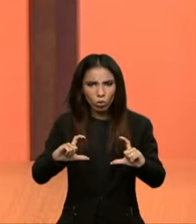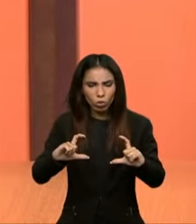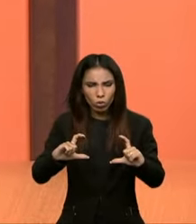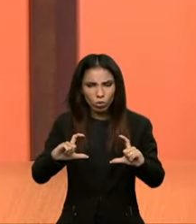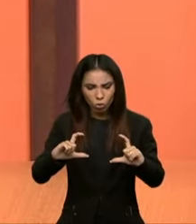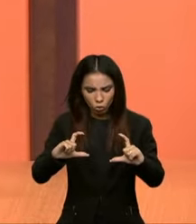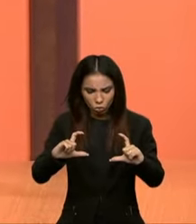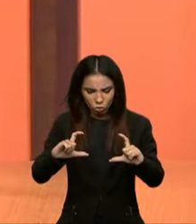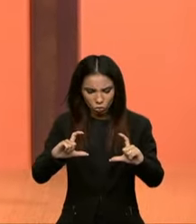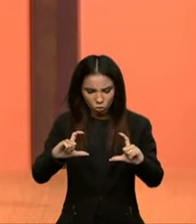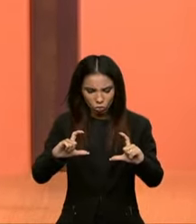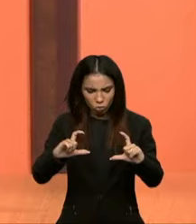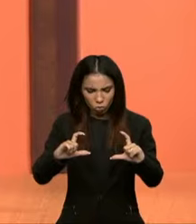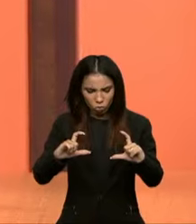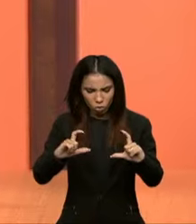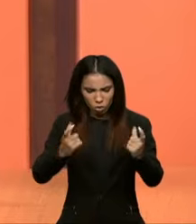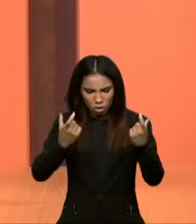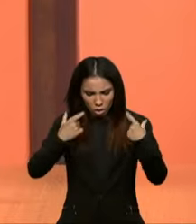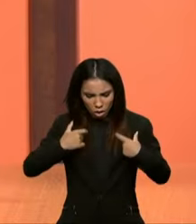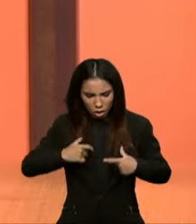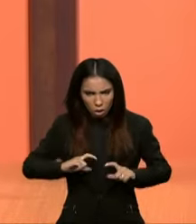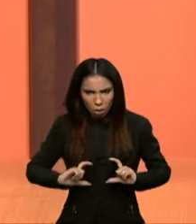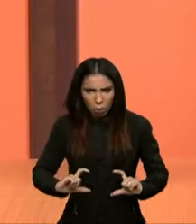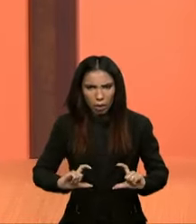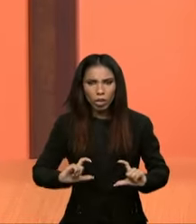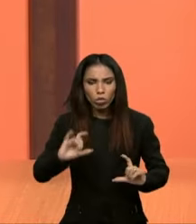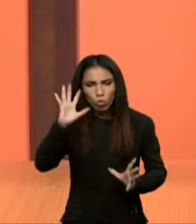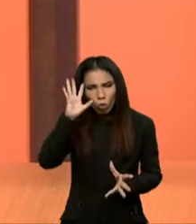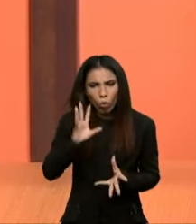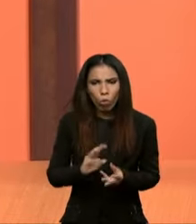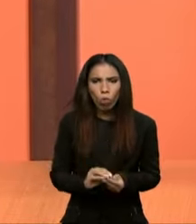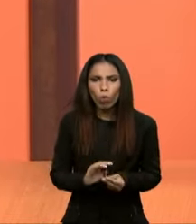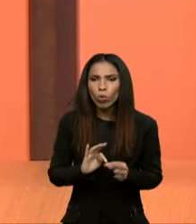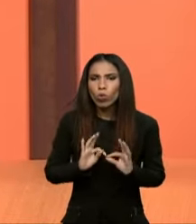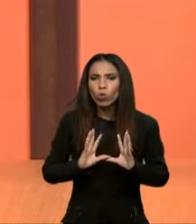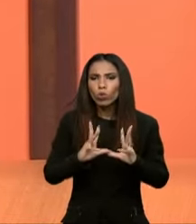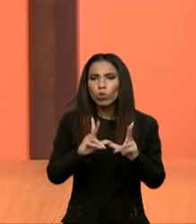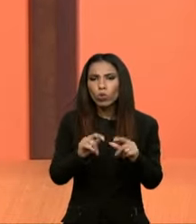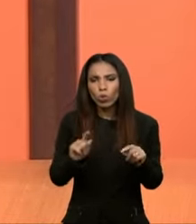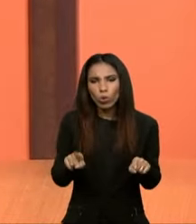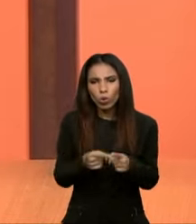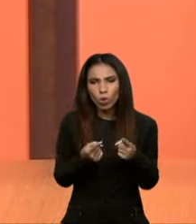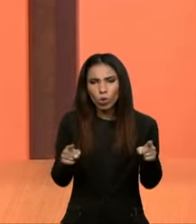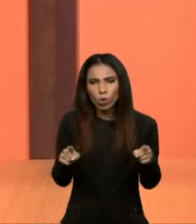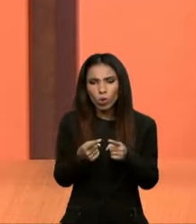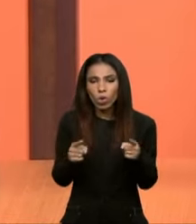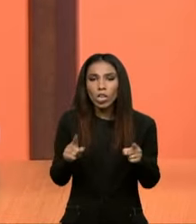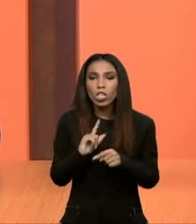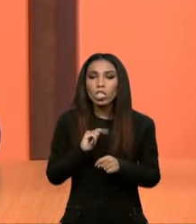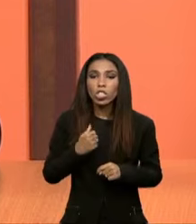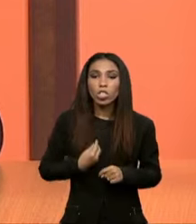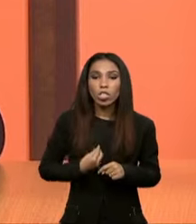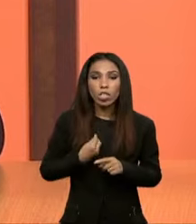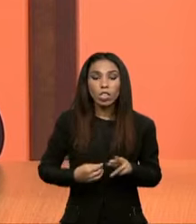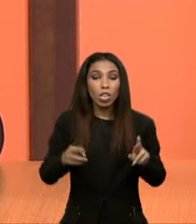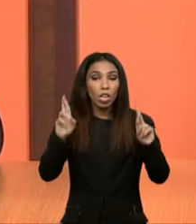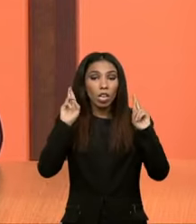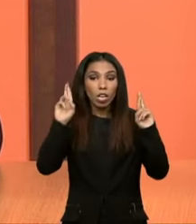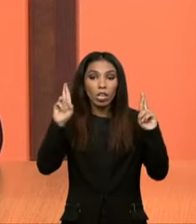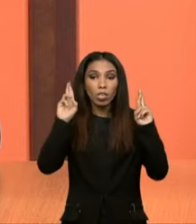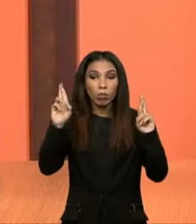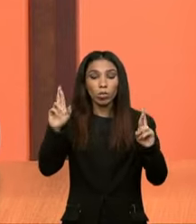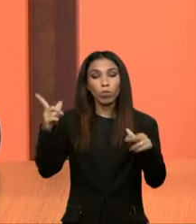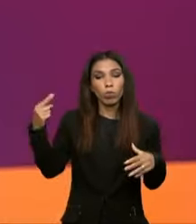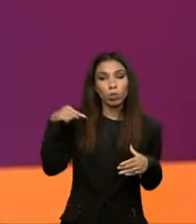conclui. E o Chico César tem uma coisa, que toda música dele tem uma esperança louca no